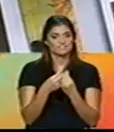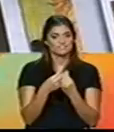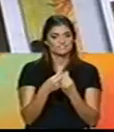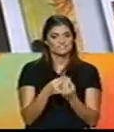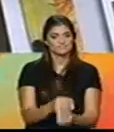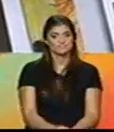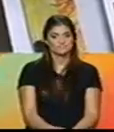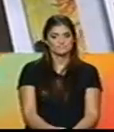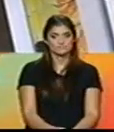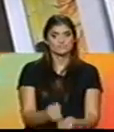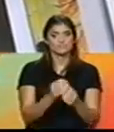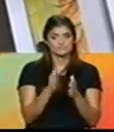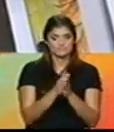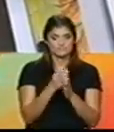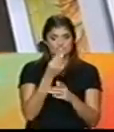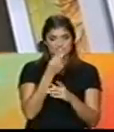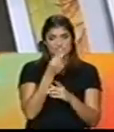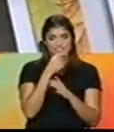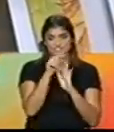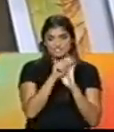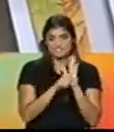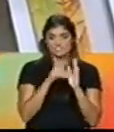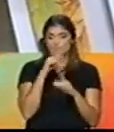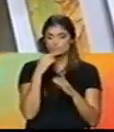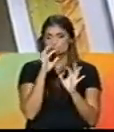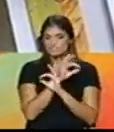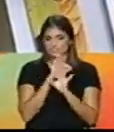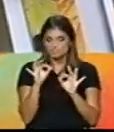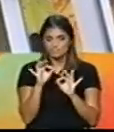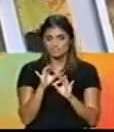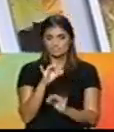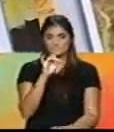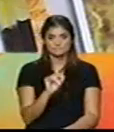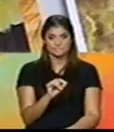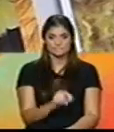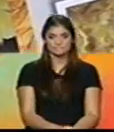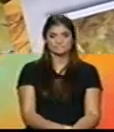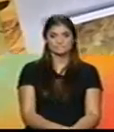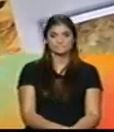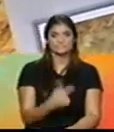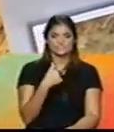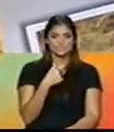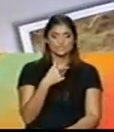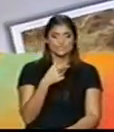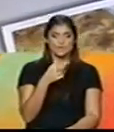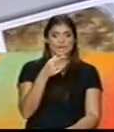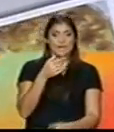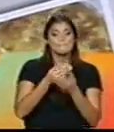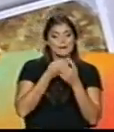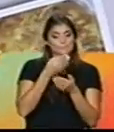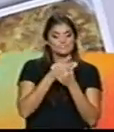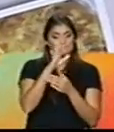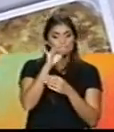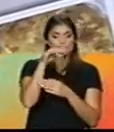breve história, todas as receitas. Sim, sim. Tenho aqui bolos maravilhosos, tenho a boa... Eu tenho as papas de farinha de milho da